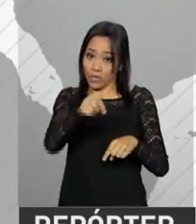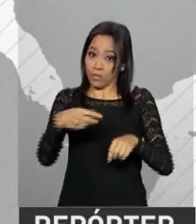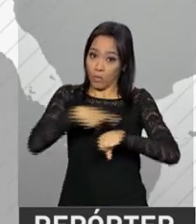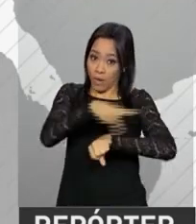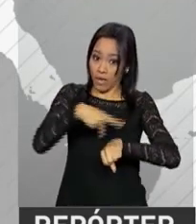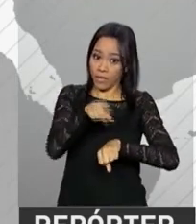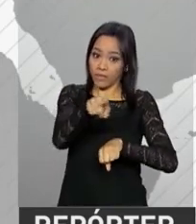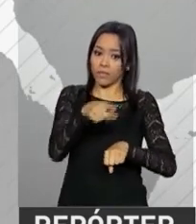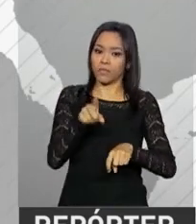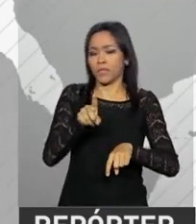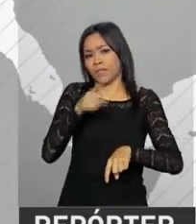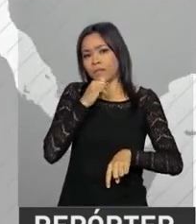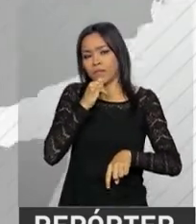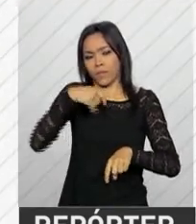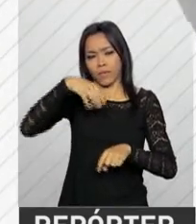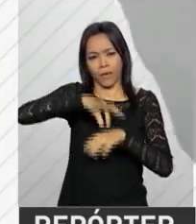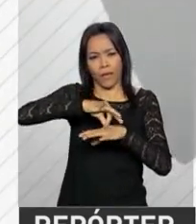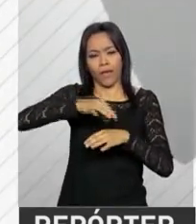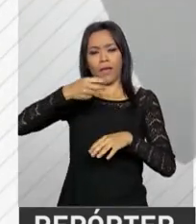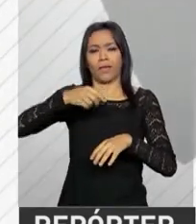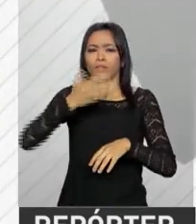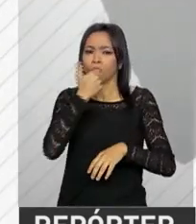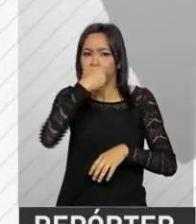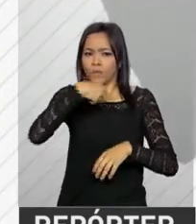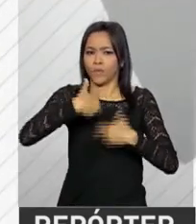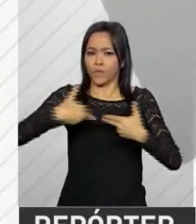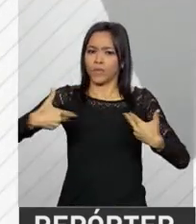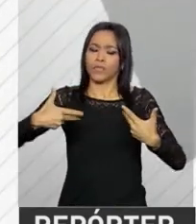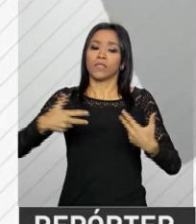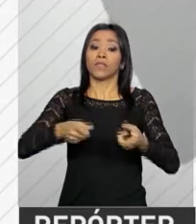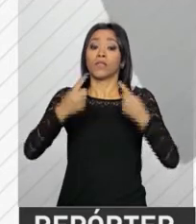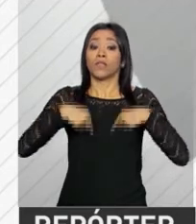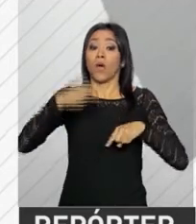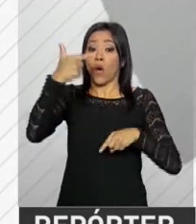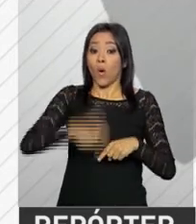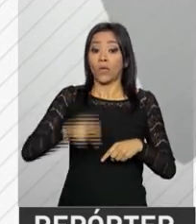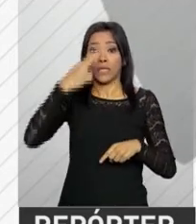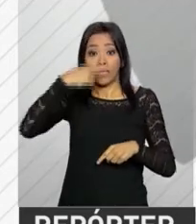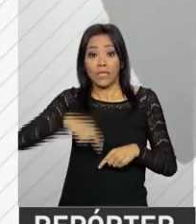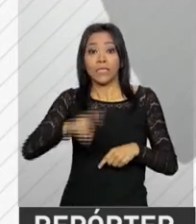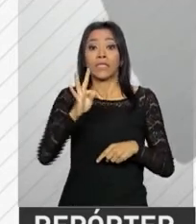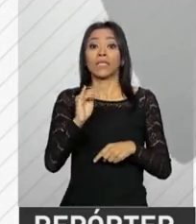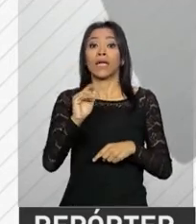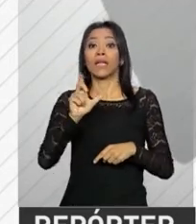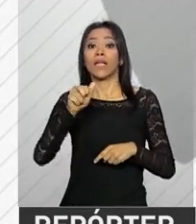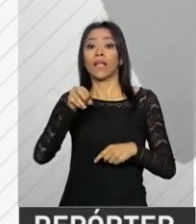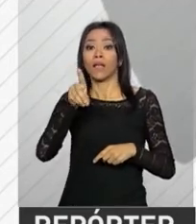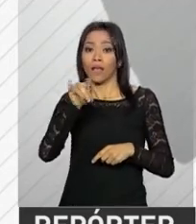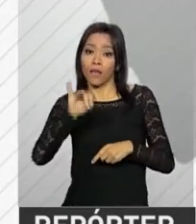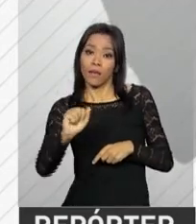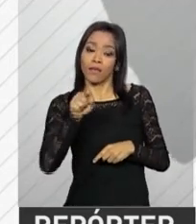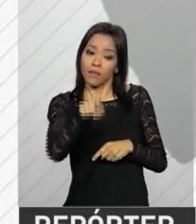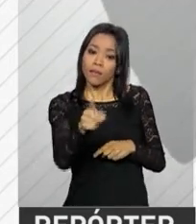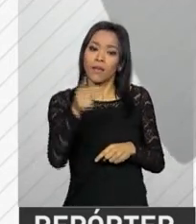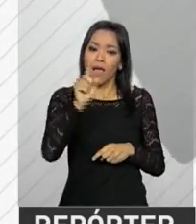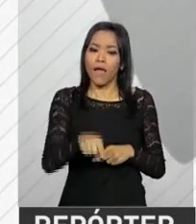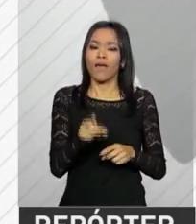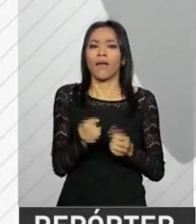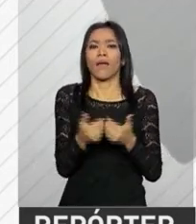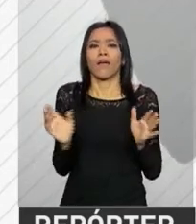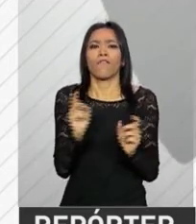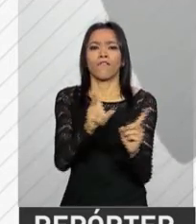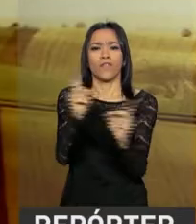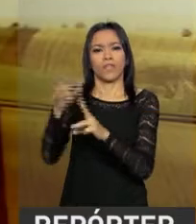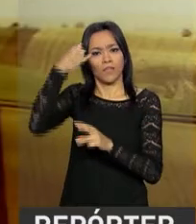produtos brasileiros como carnes frutas e grãos e na tailândia o assunto foi a abertura de mercado para a carne bovina